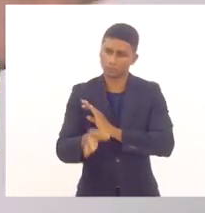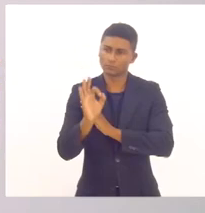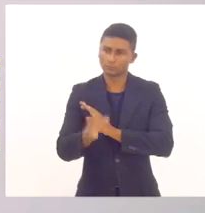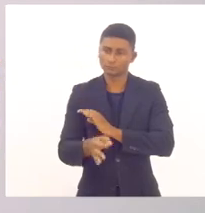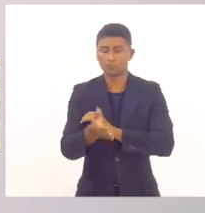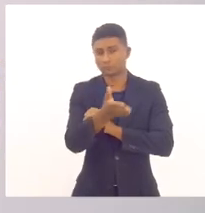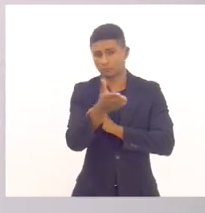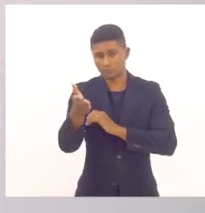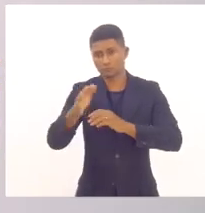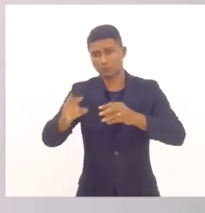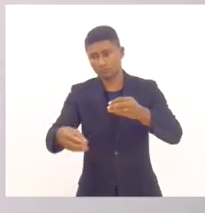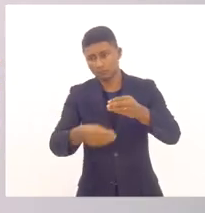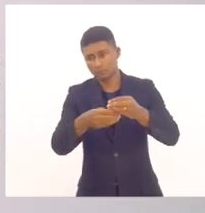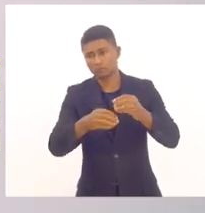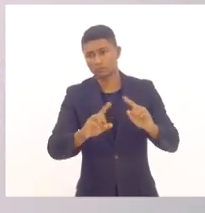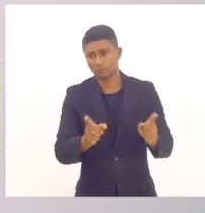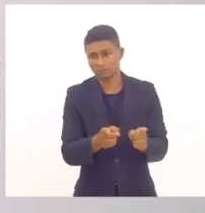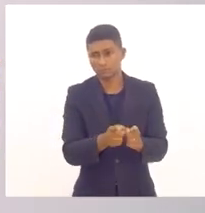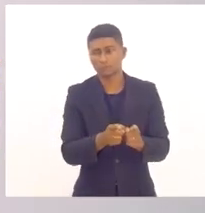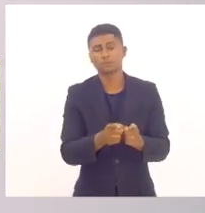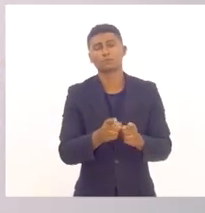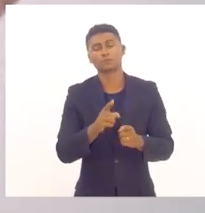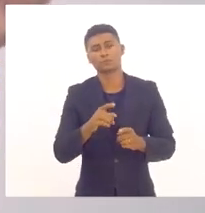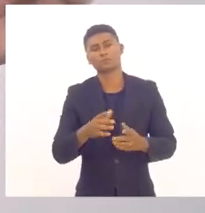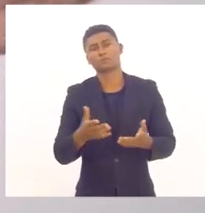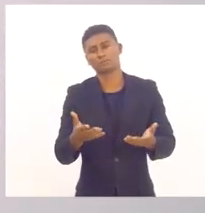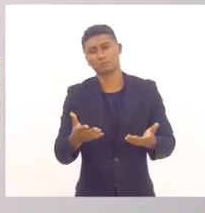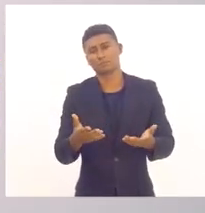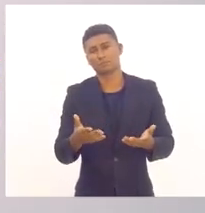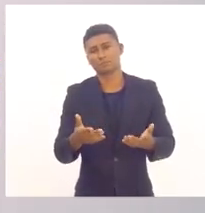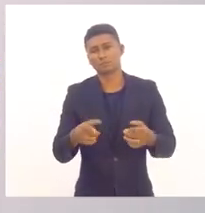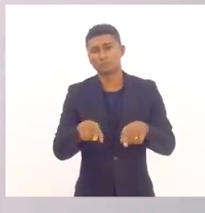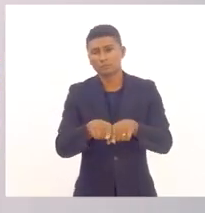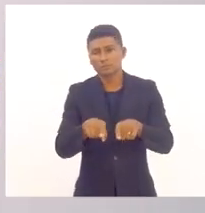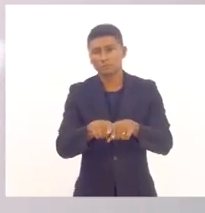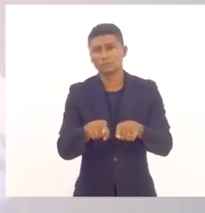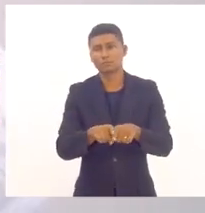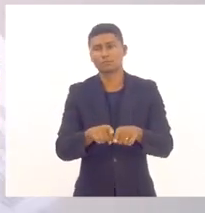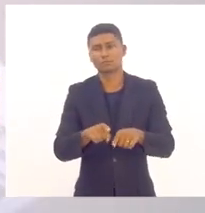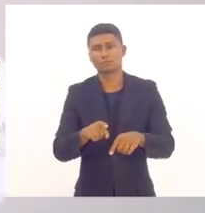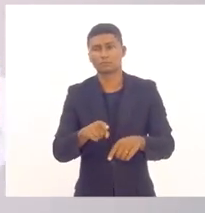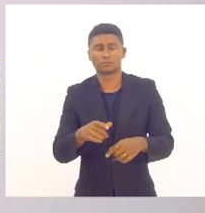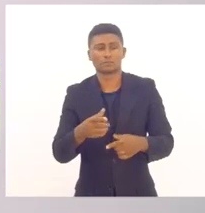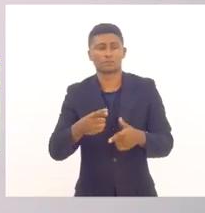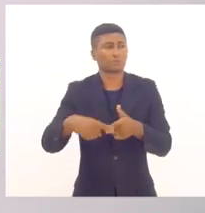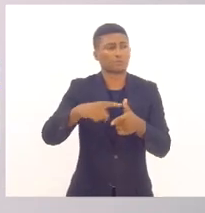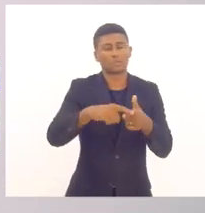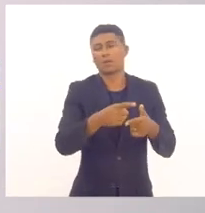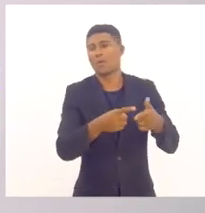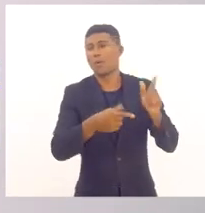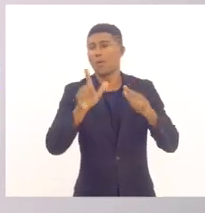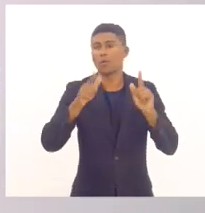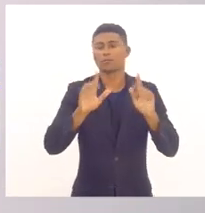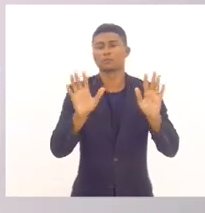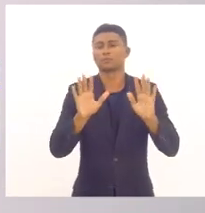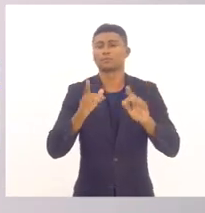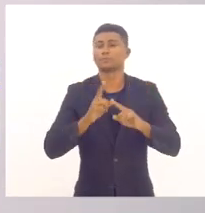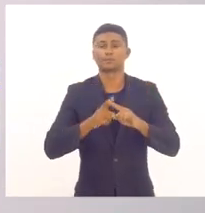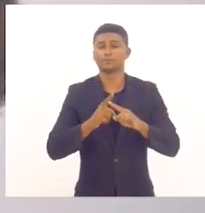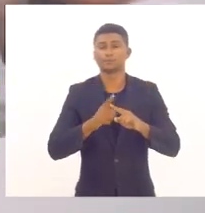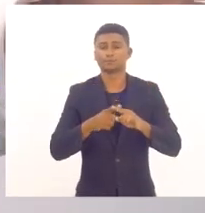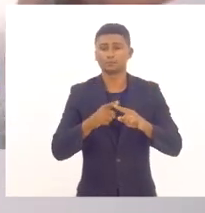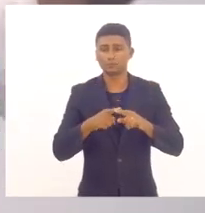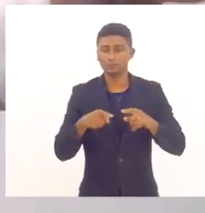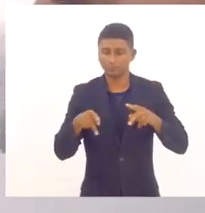façam um comentário curto e, de preferência, não abram uma nova polêmica, porque senão a gente não consegue montar